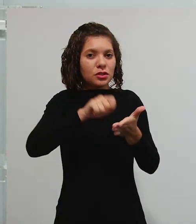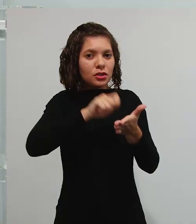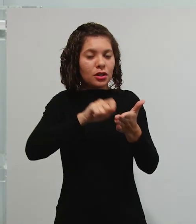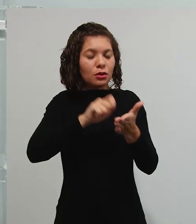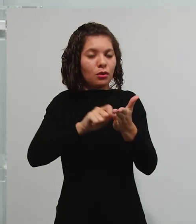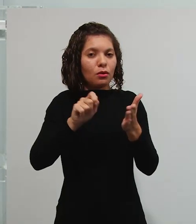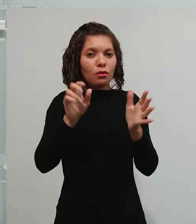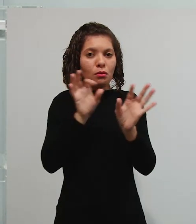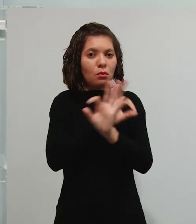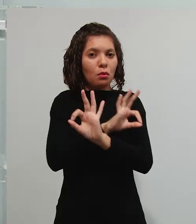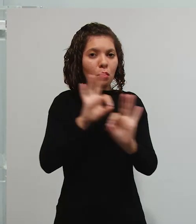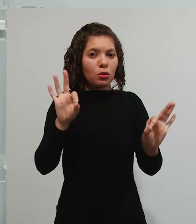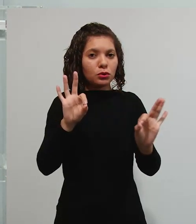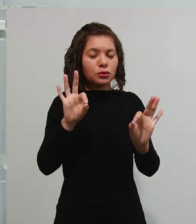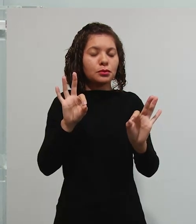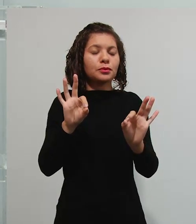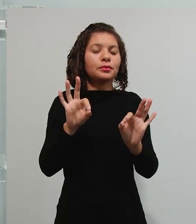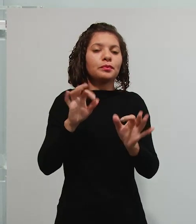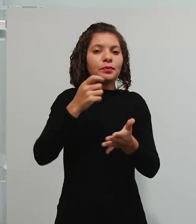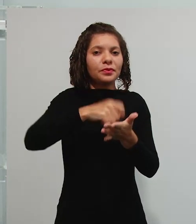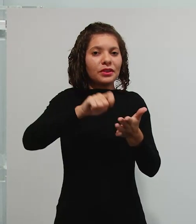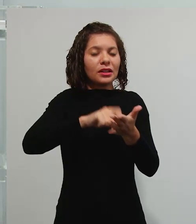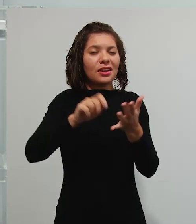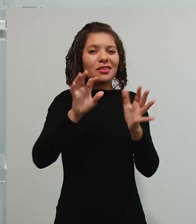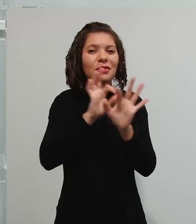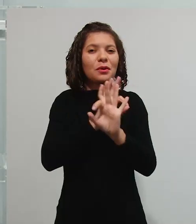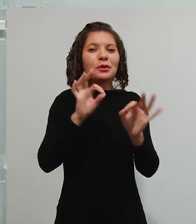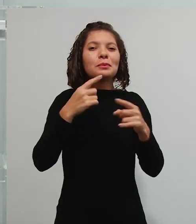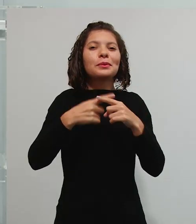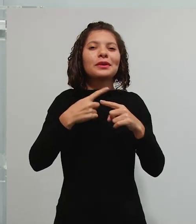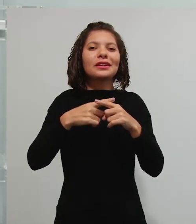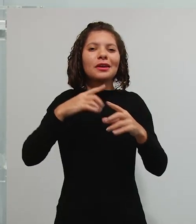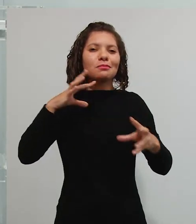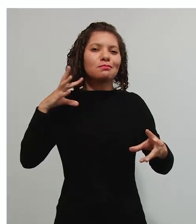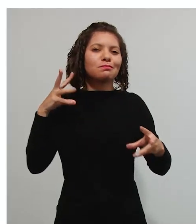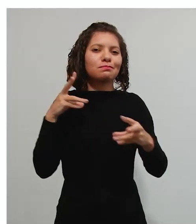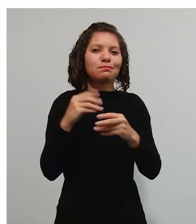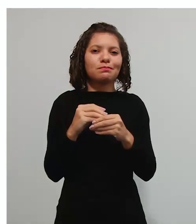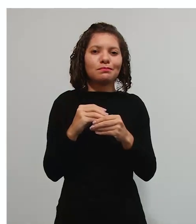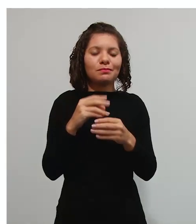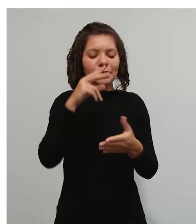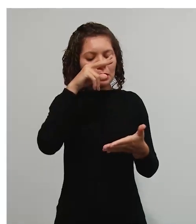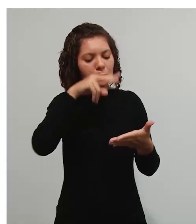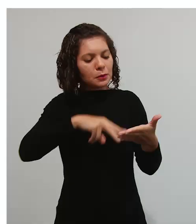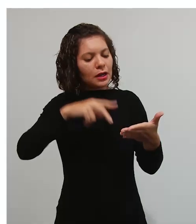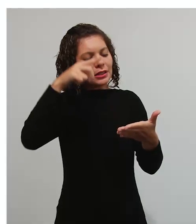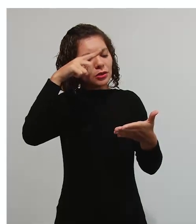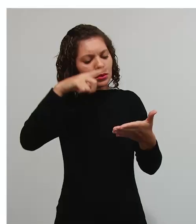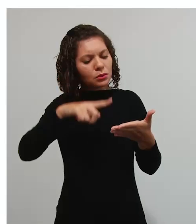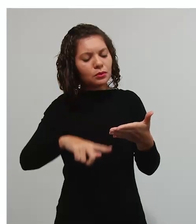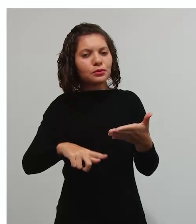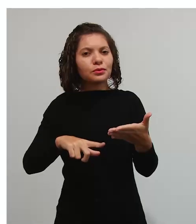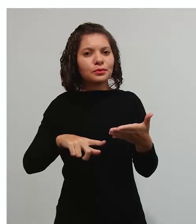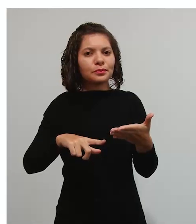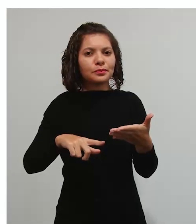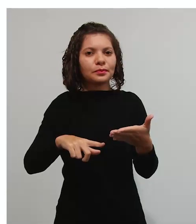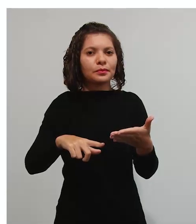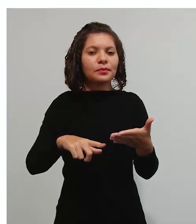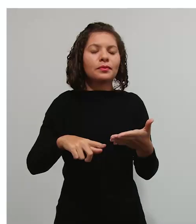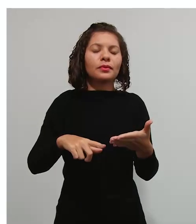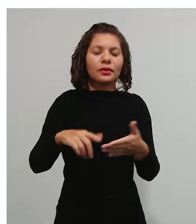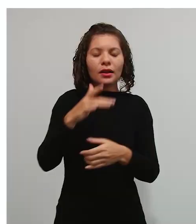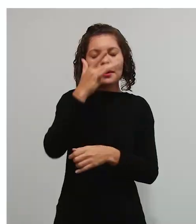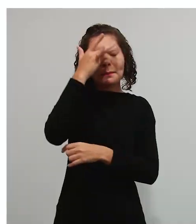escritores, eles escrevem bem justamente porque eles revisam muito o texto. Tá? Mas o ato de revisar pertence